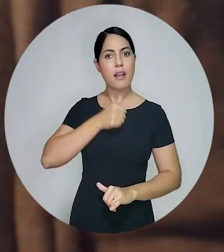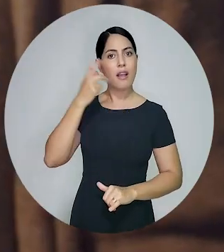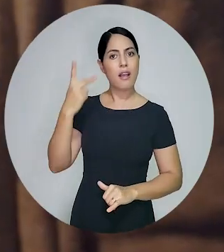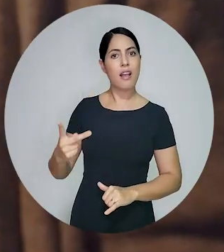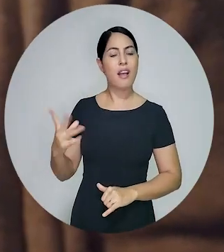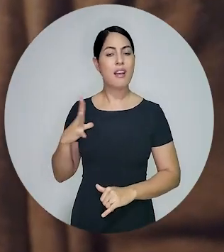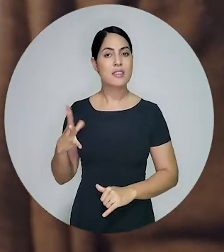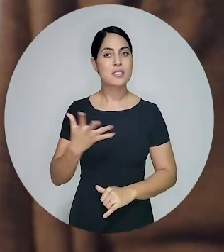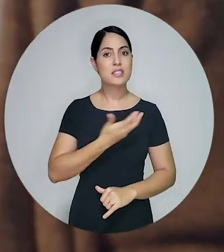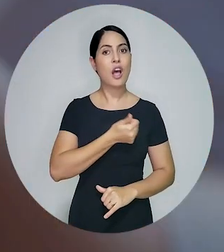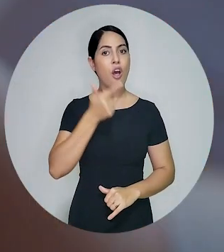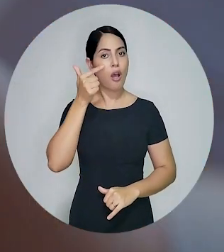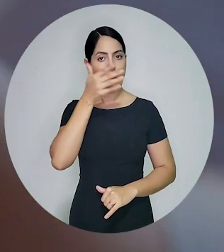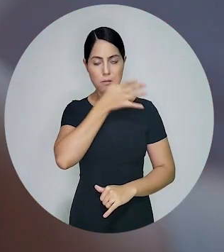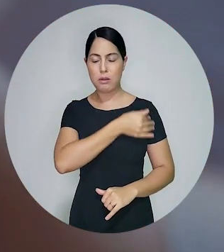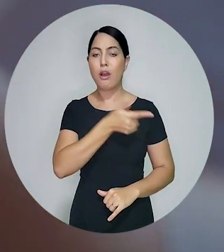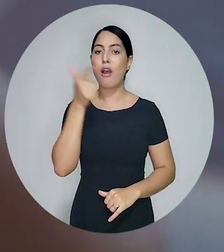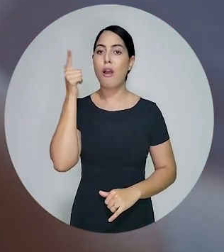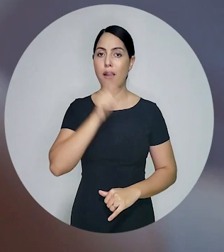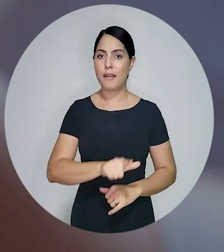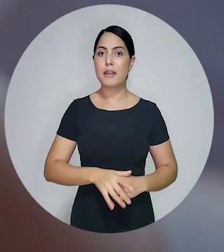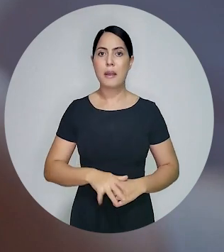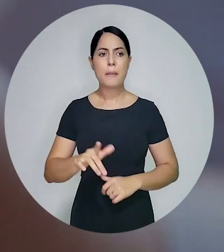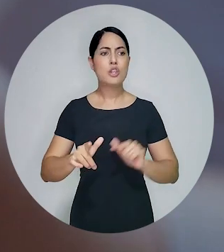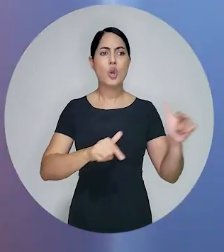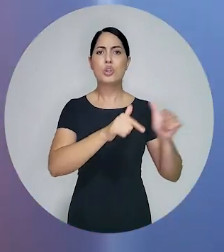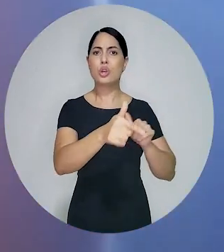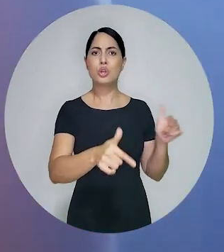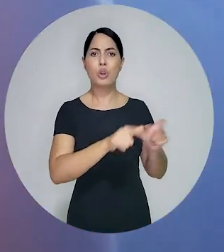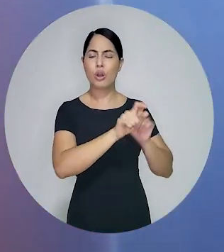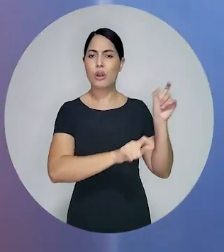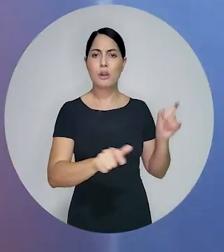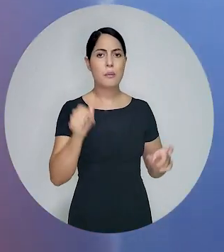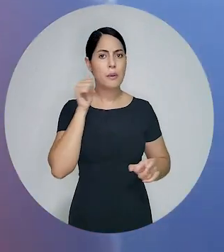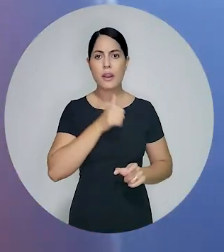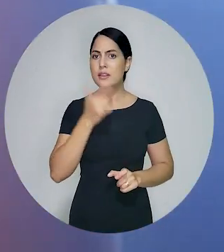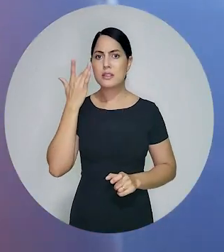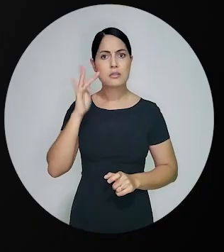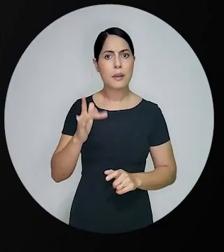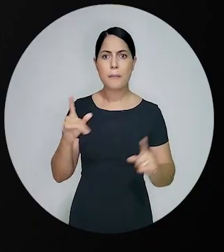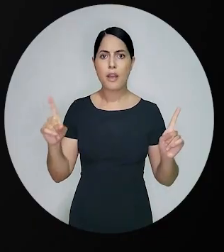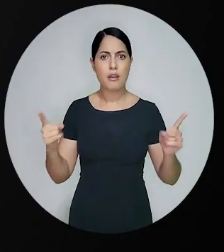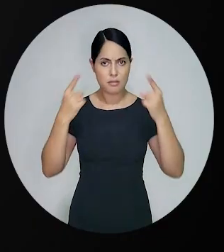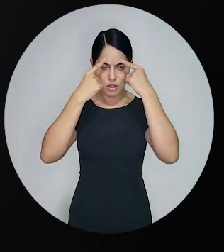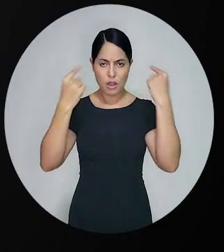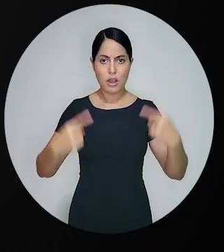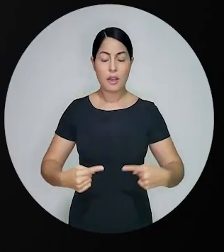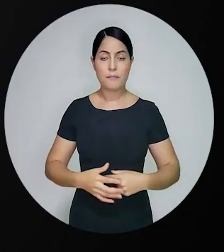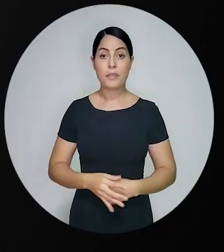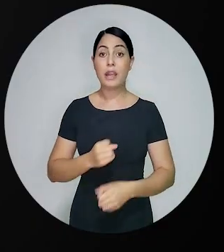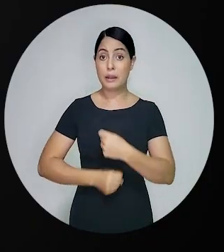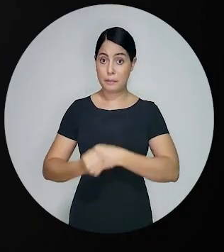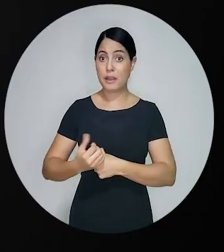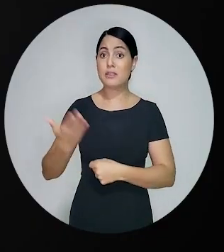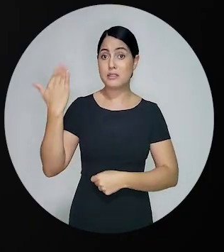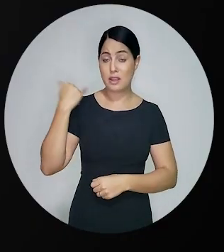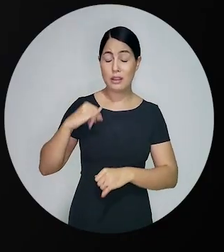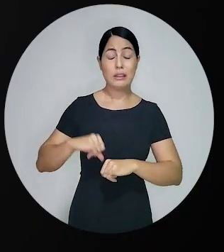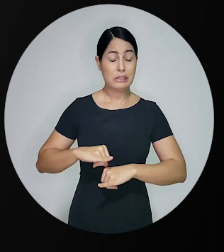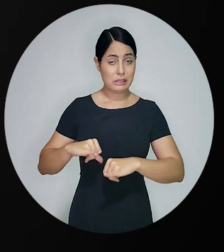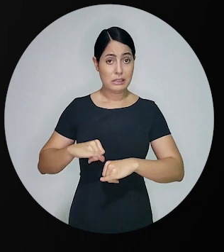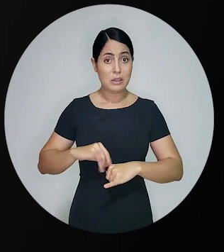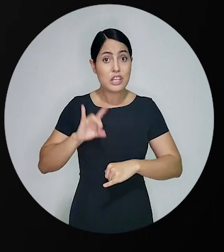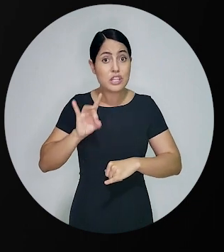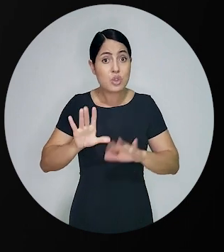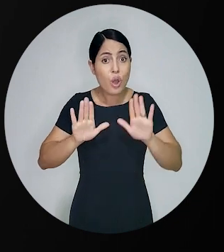brasileiras, mas também ajudou a abrir os olhos de muitas que não sabiam que sofriam violência. Passei por isso no ano passado e só estou